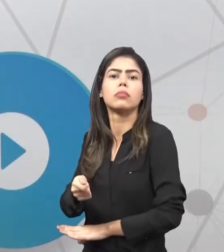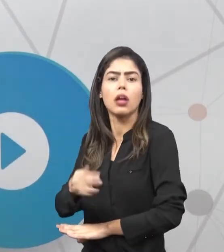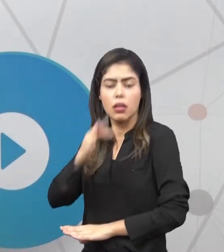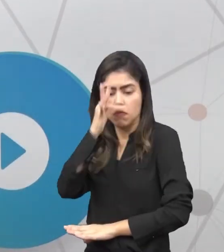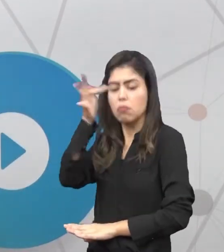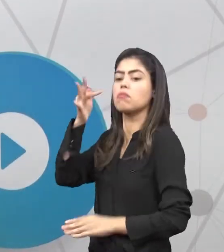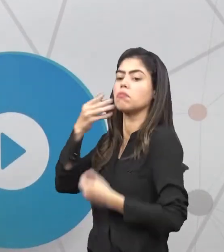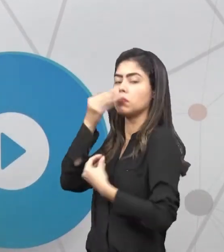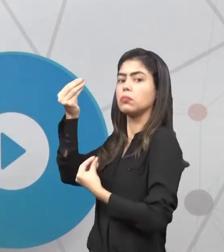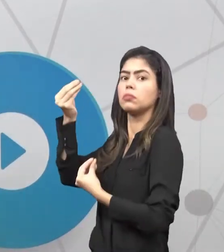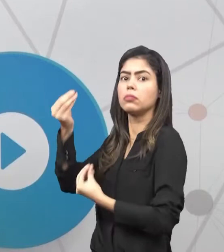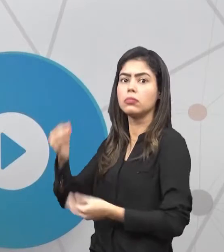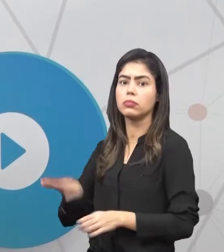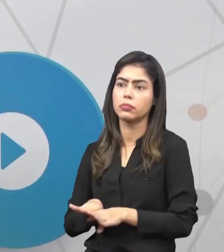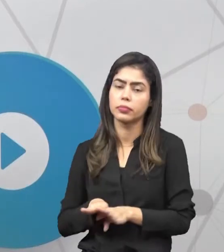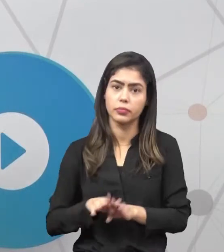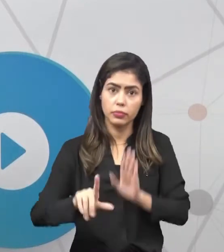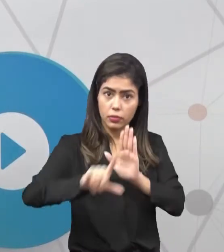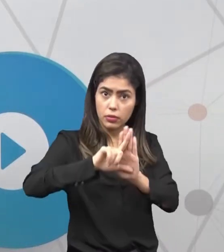que a lei permite.